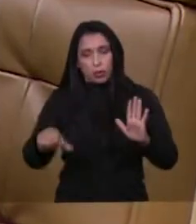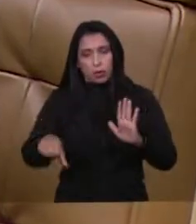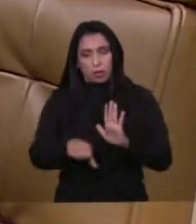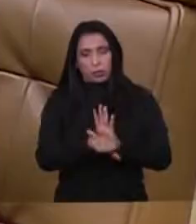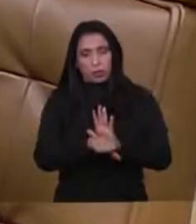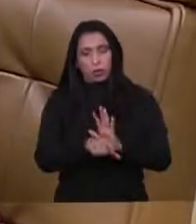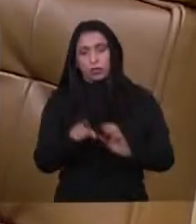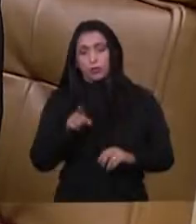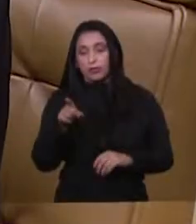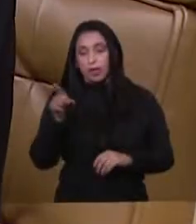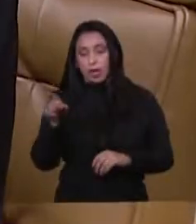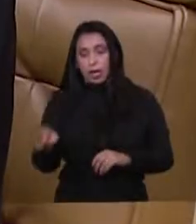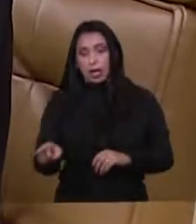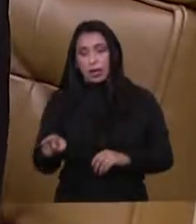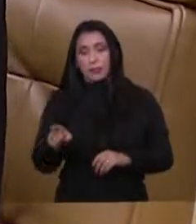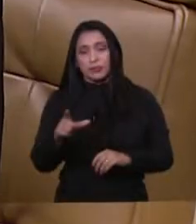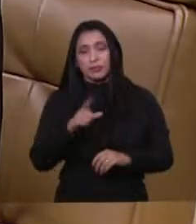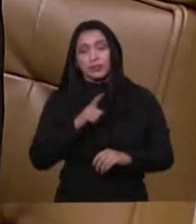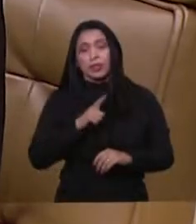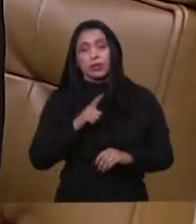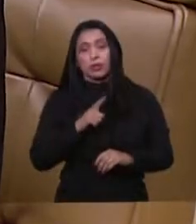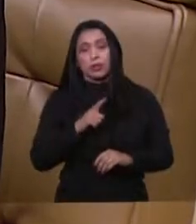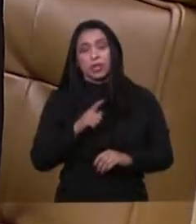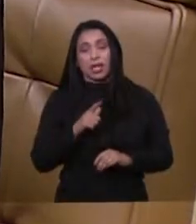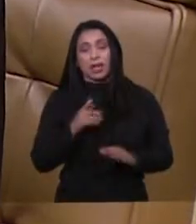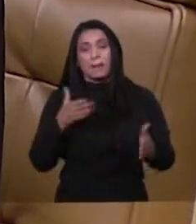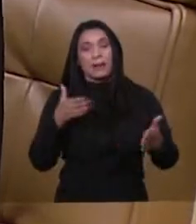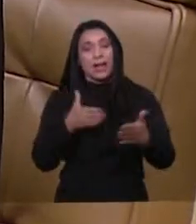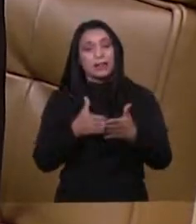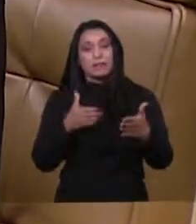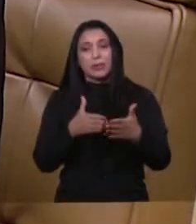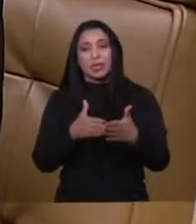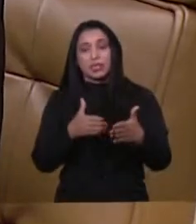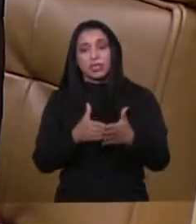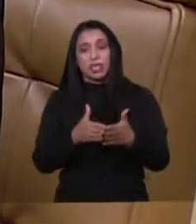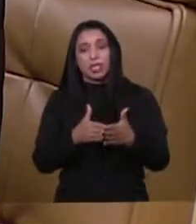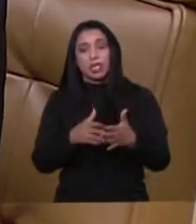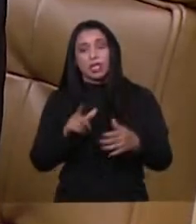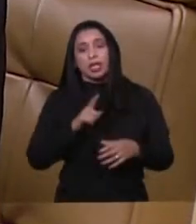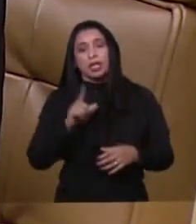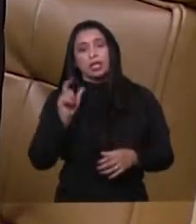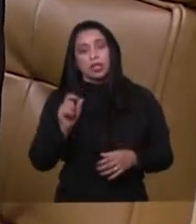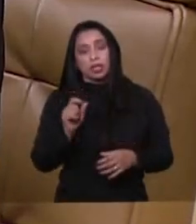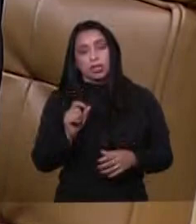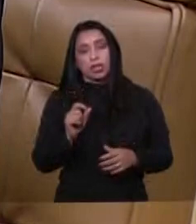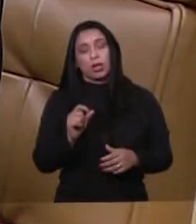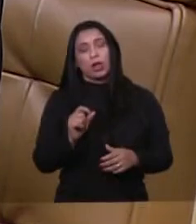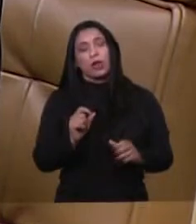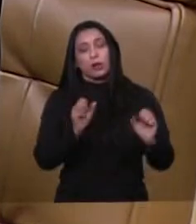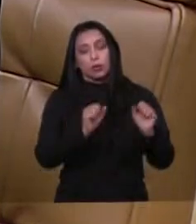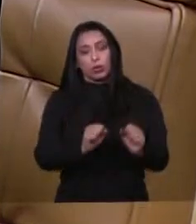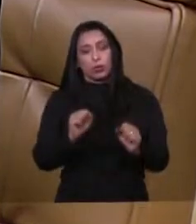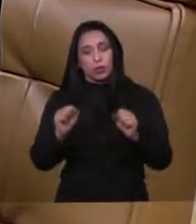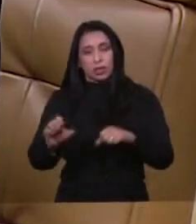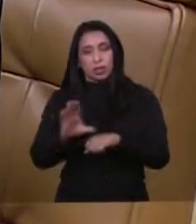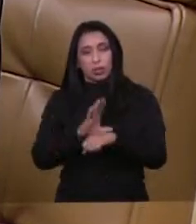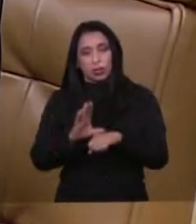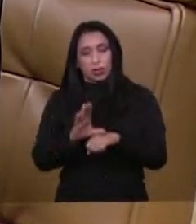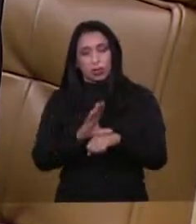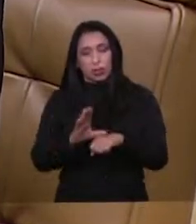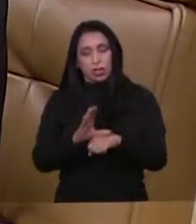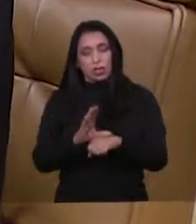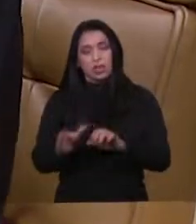consagrou, no caso concreto, uma inequívoca tentativa de impedir violentamente o exercício dos poderes constitucionais e eliminar,